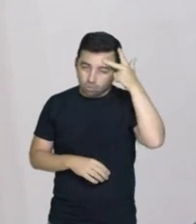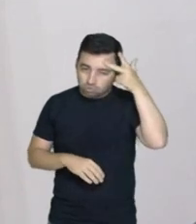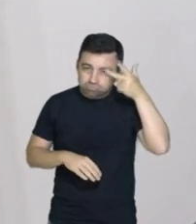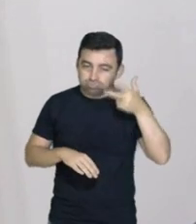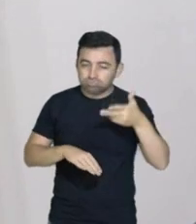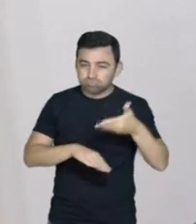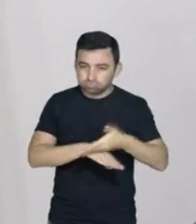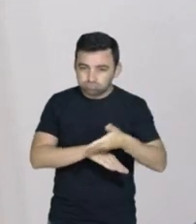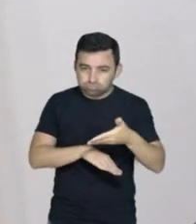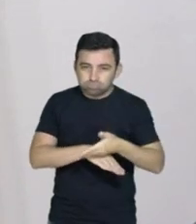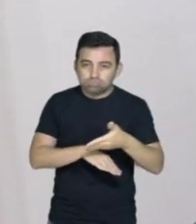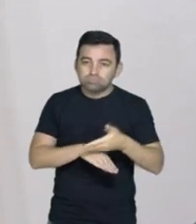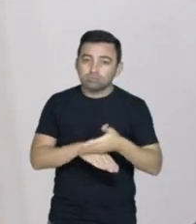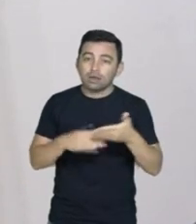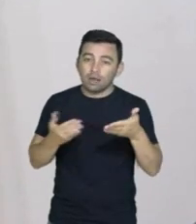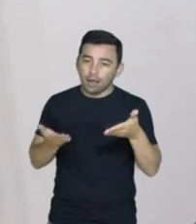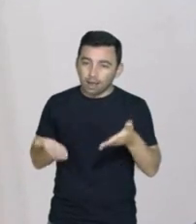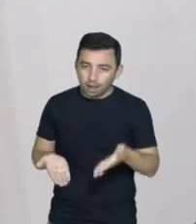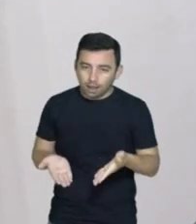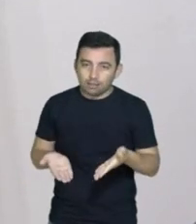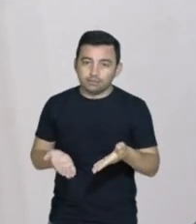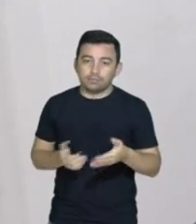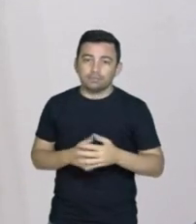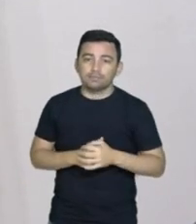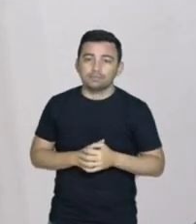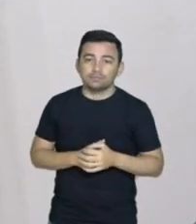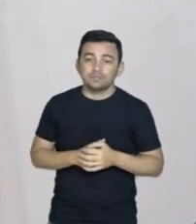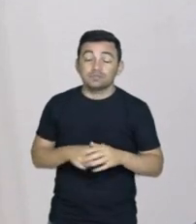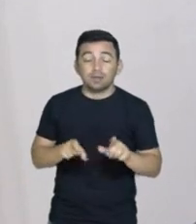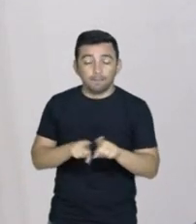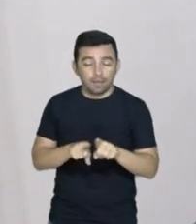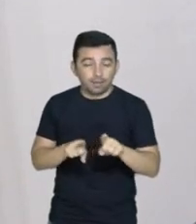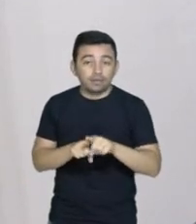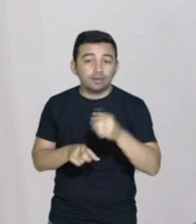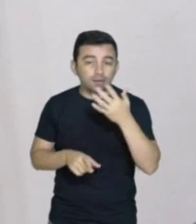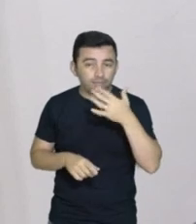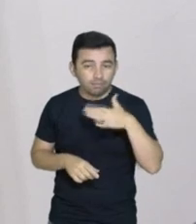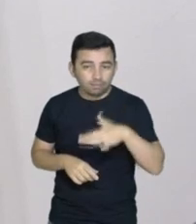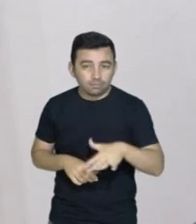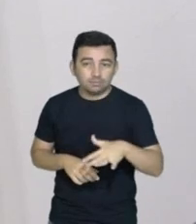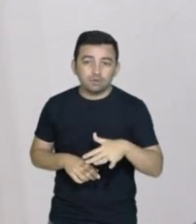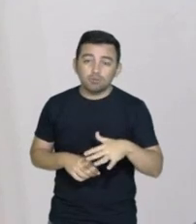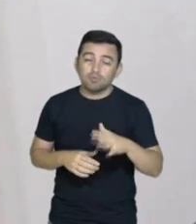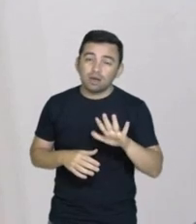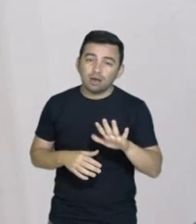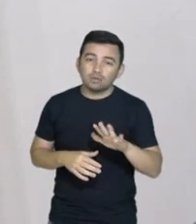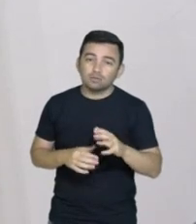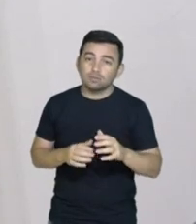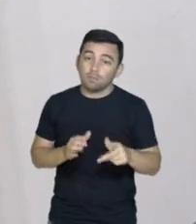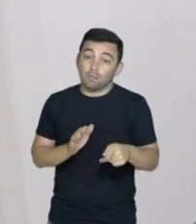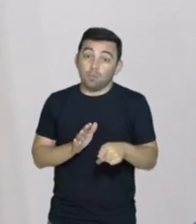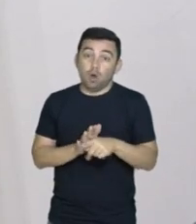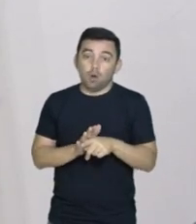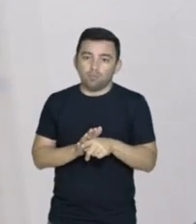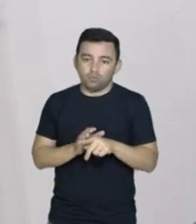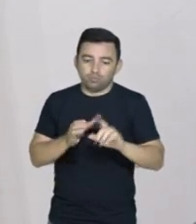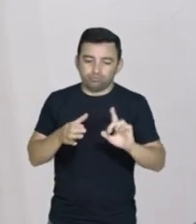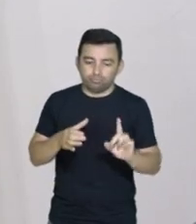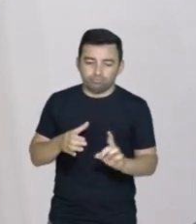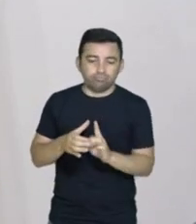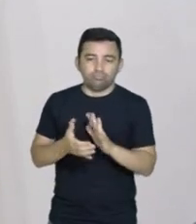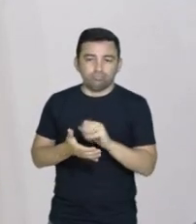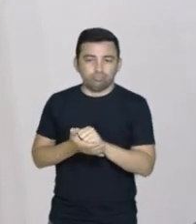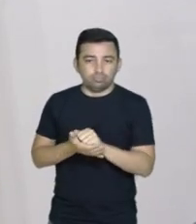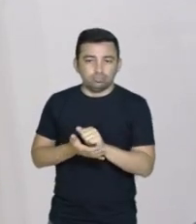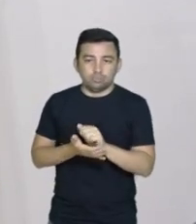as crianças e as pessoas que frequentam as igrejas mas que ainda não fazem parte do Rode membros ainda não foram